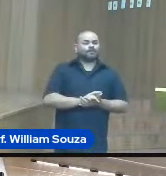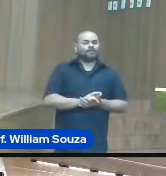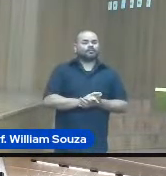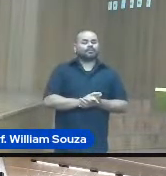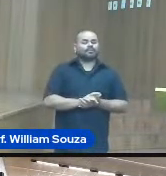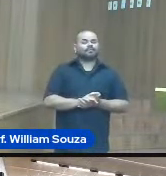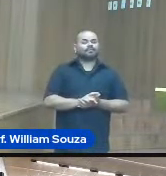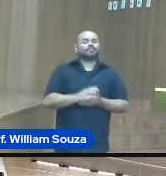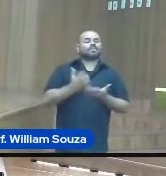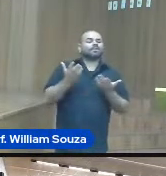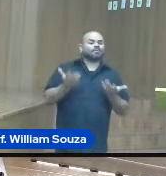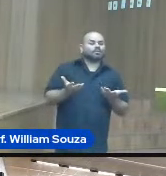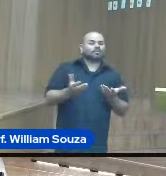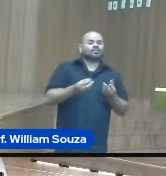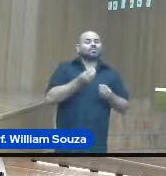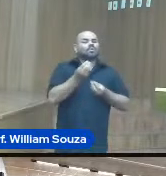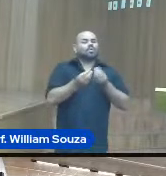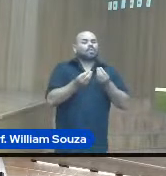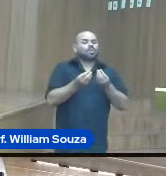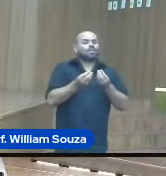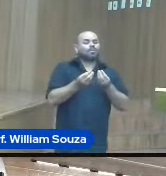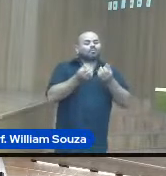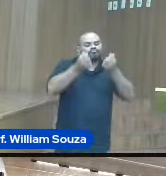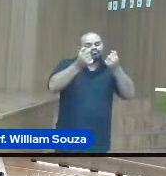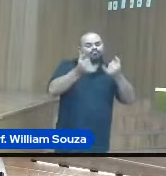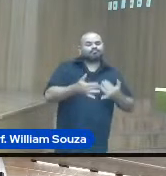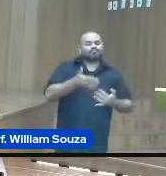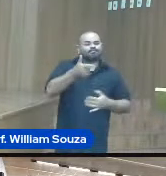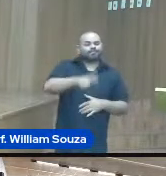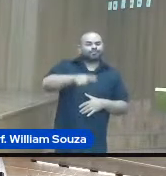as coisas foram repetidas aqui.